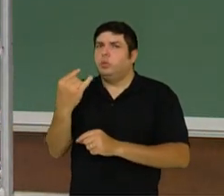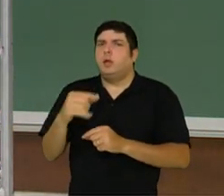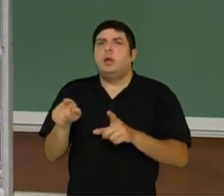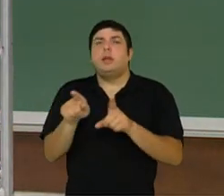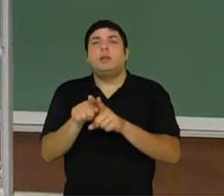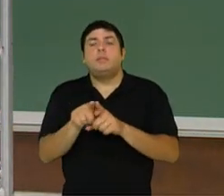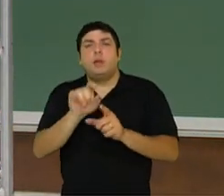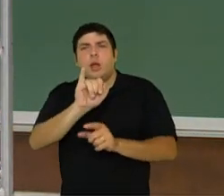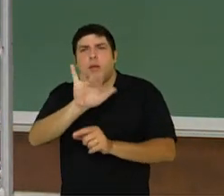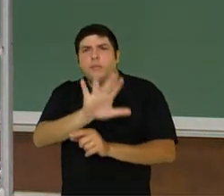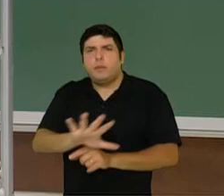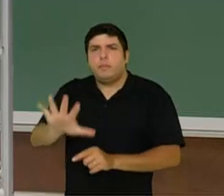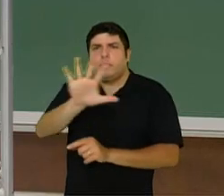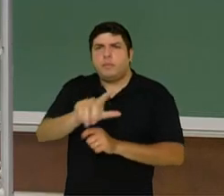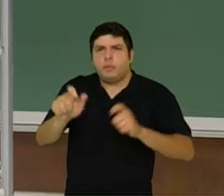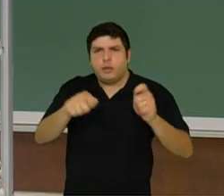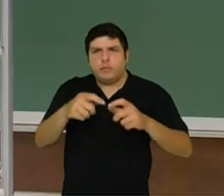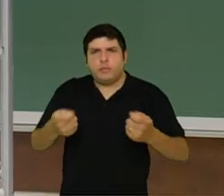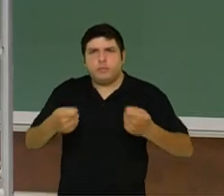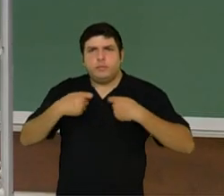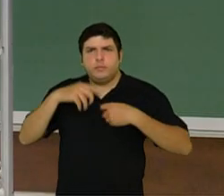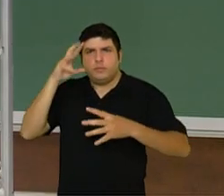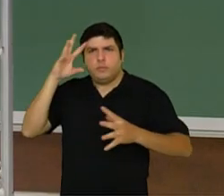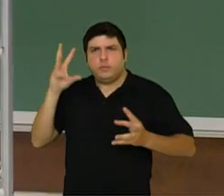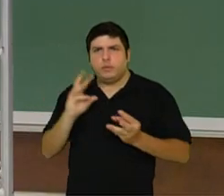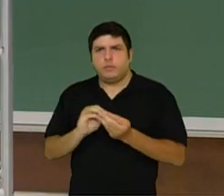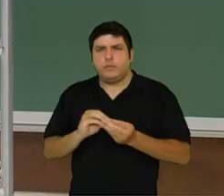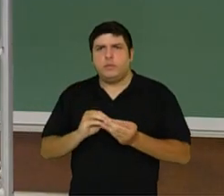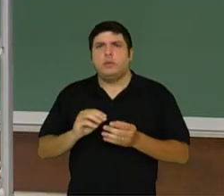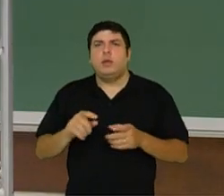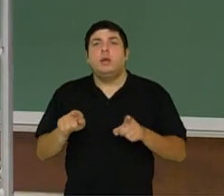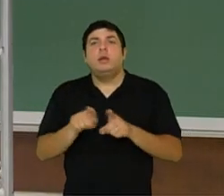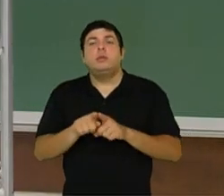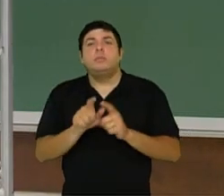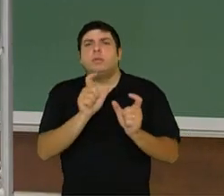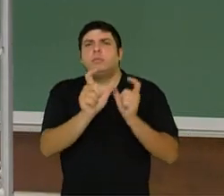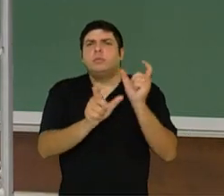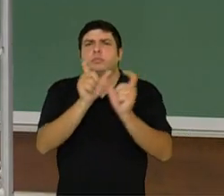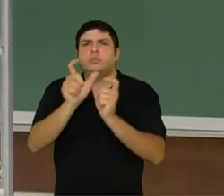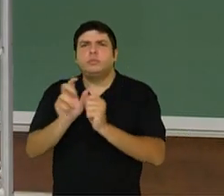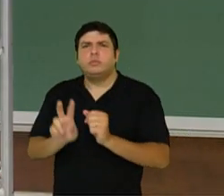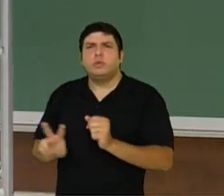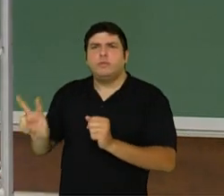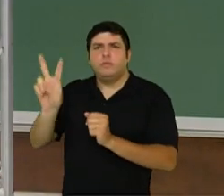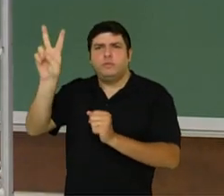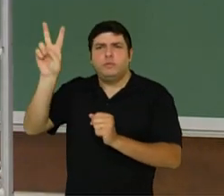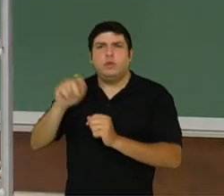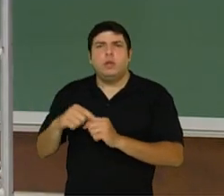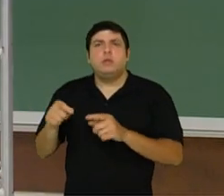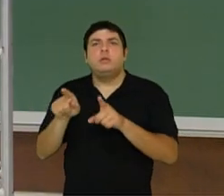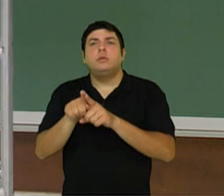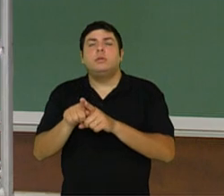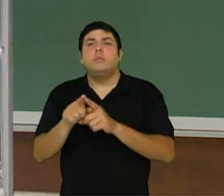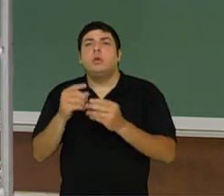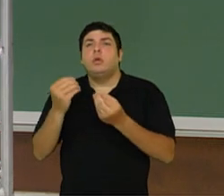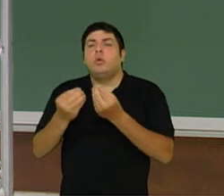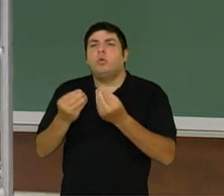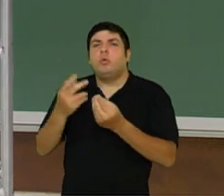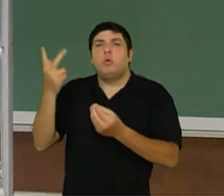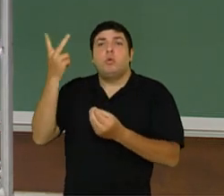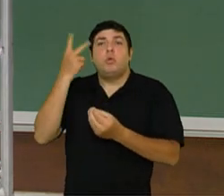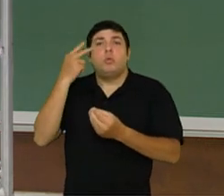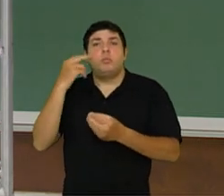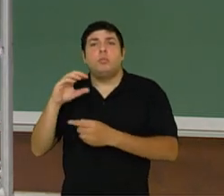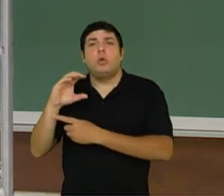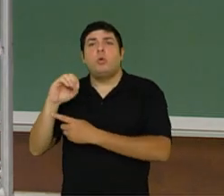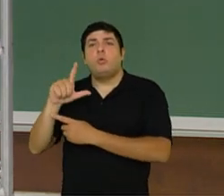que produzem interpretação na leitura, tá? Expressões valorativas também. Tendência ao coloquialismo. O